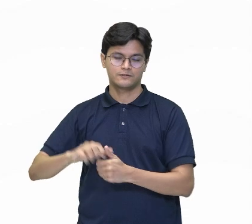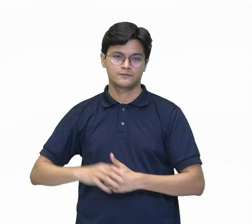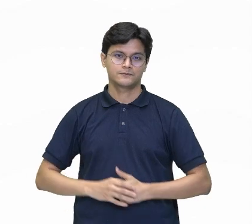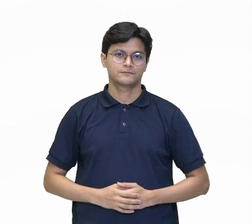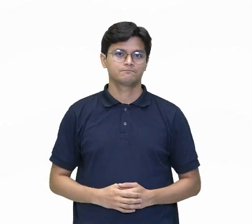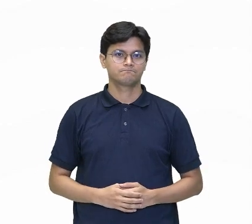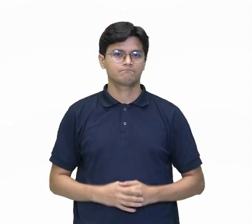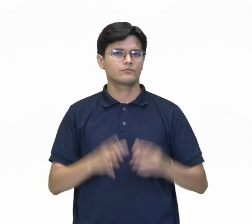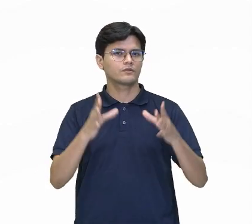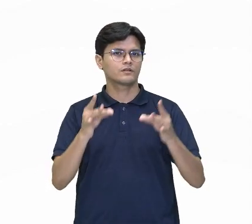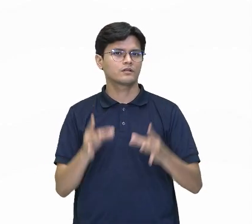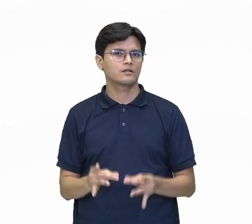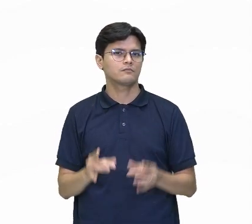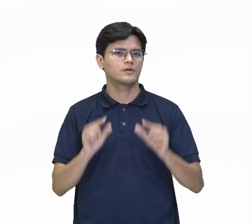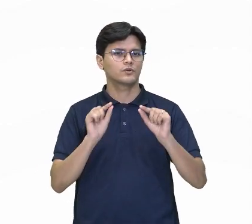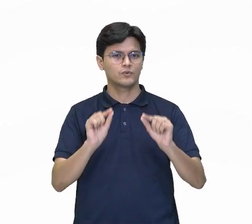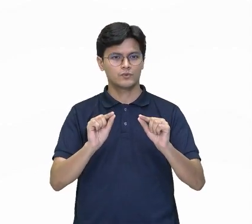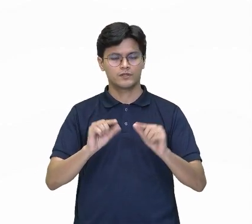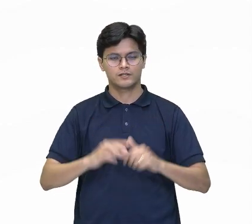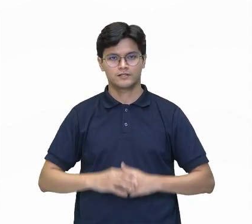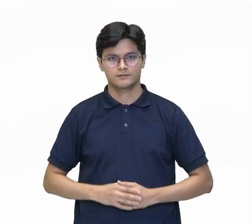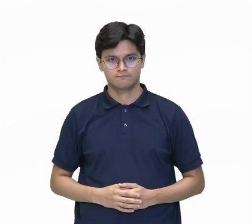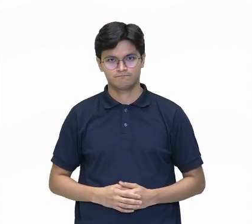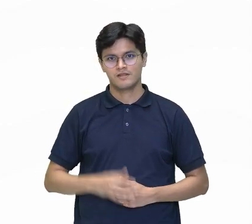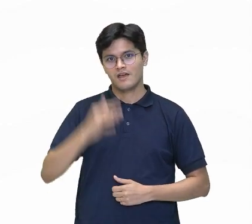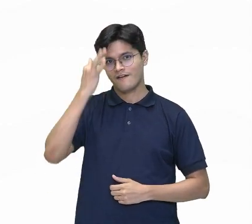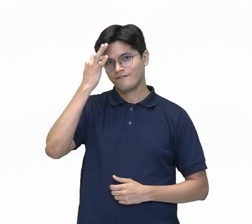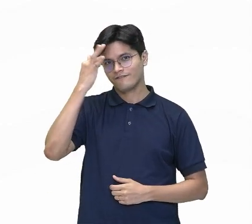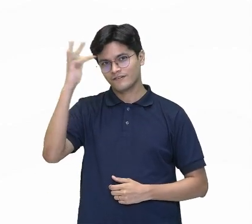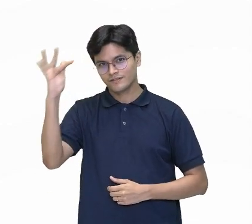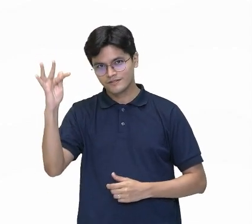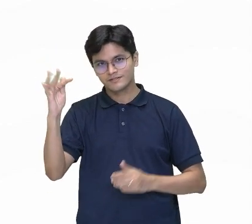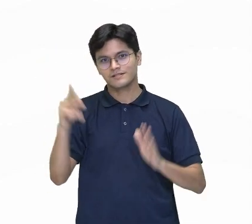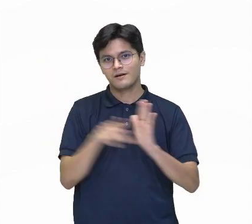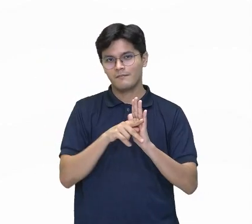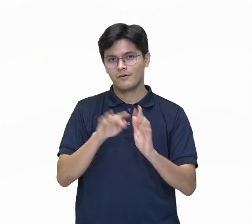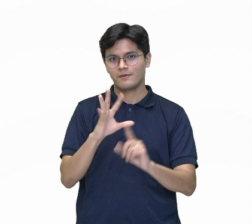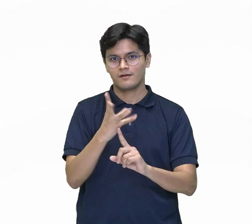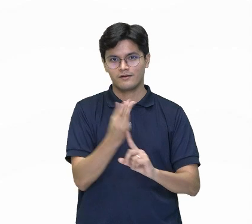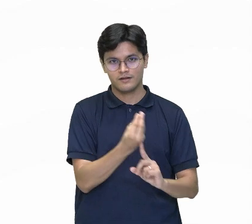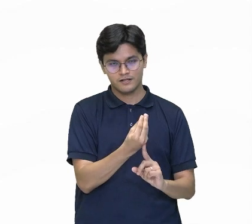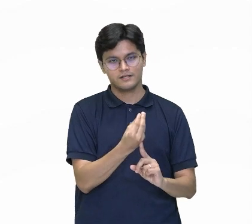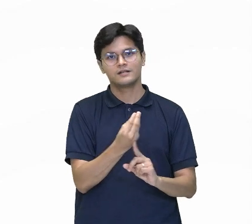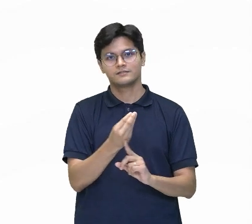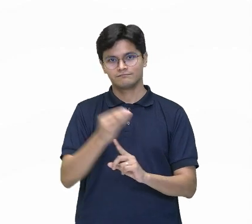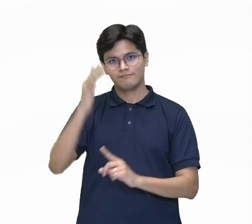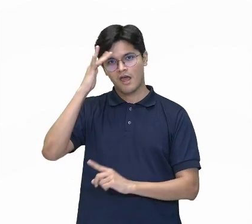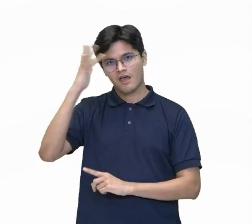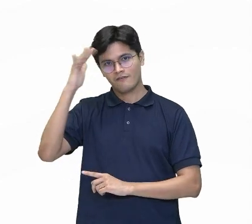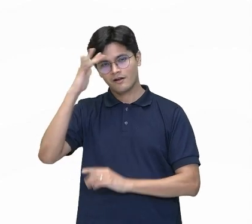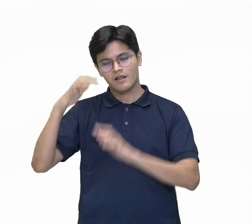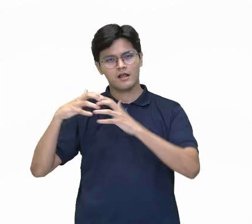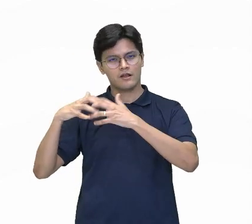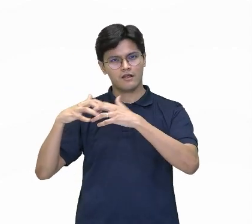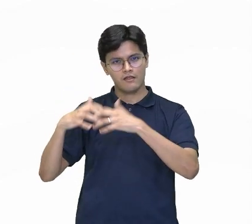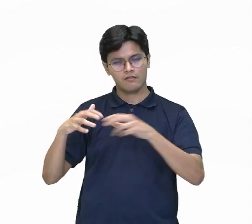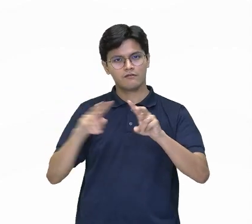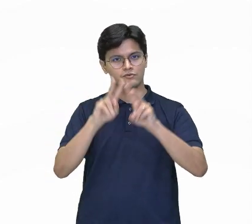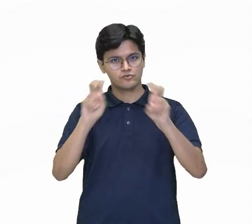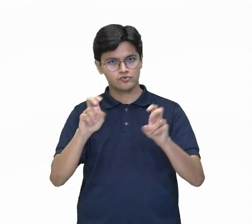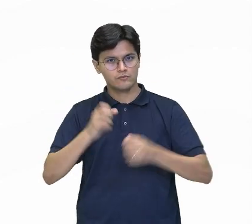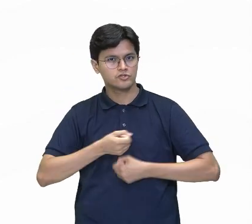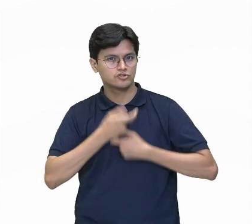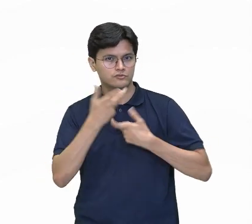nosso detalhamento da aula, vamos falar sobre a filosofia da arte, as reflexões sobre as